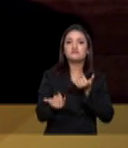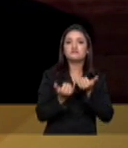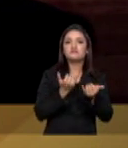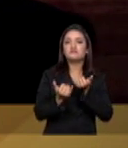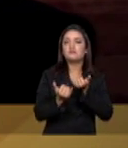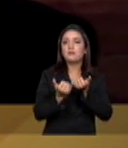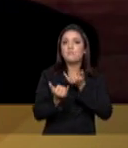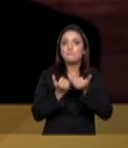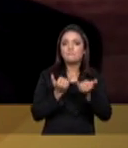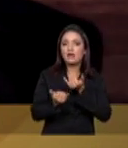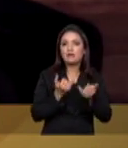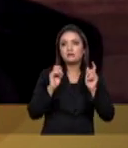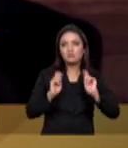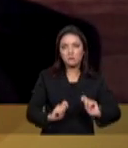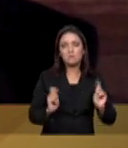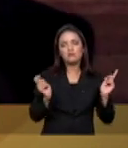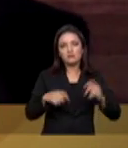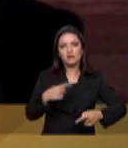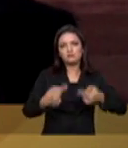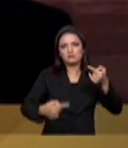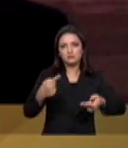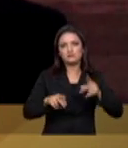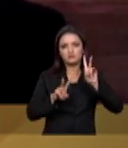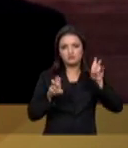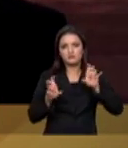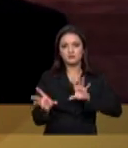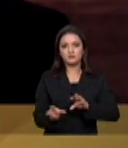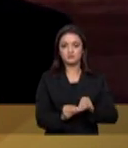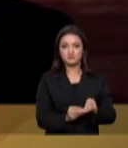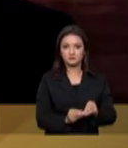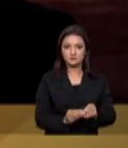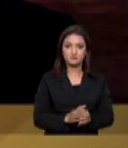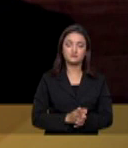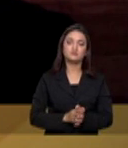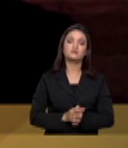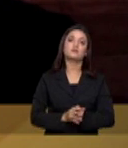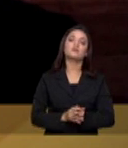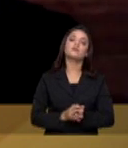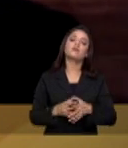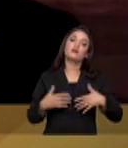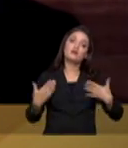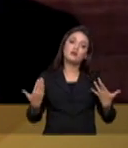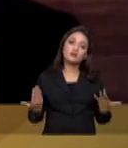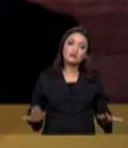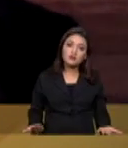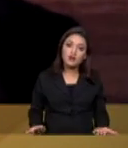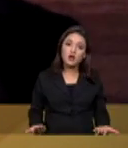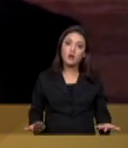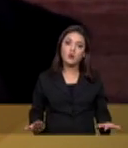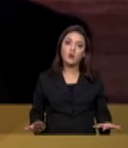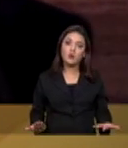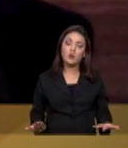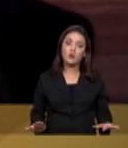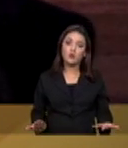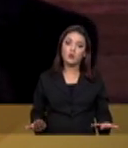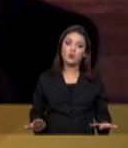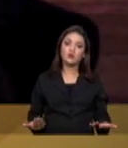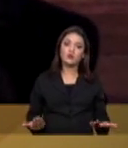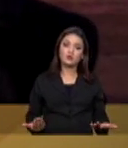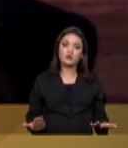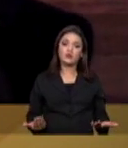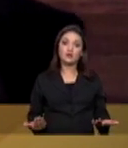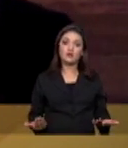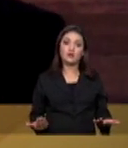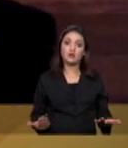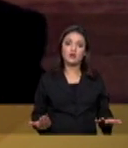de suas razões fechou a elevado ônus argumentativo não se confunde com